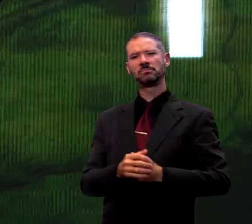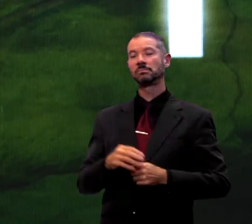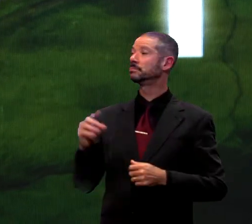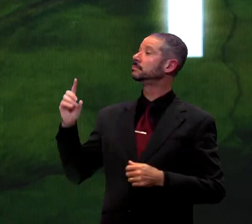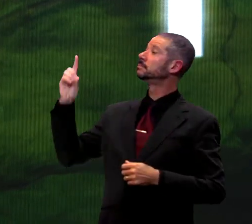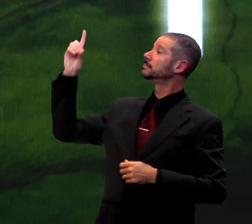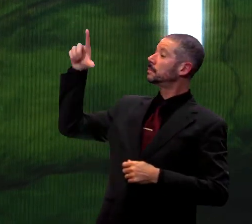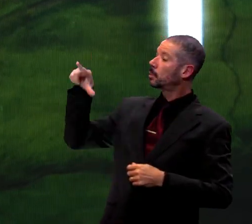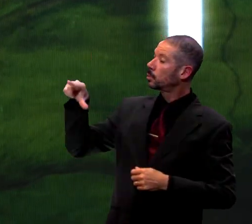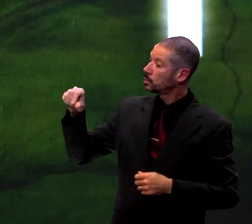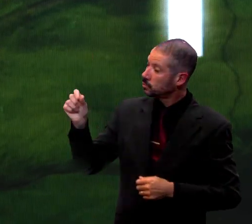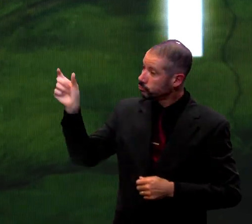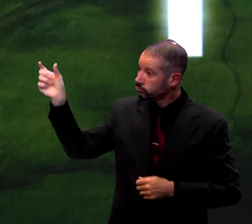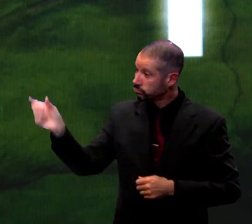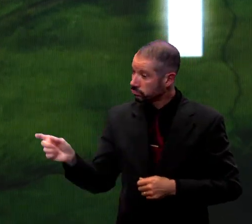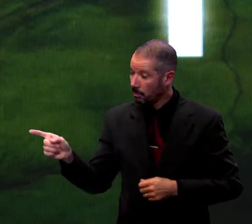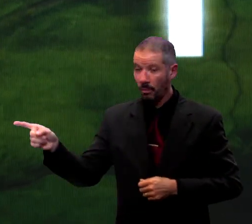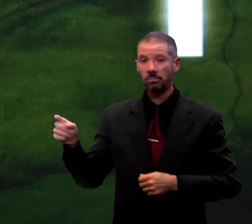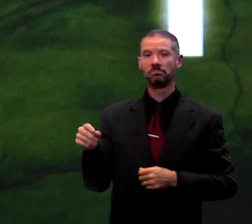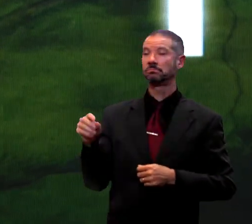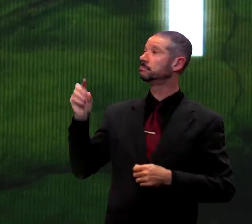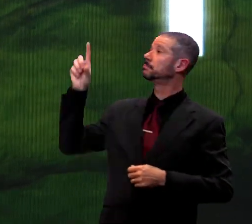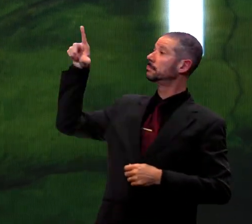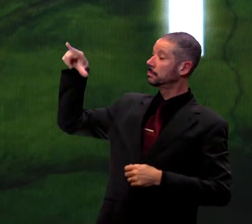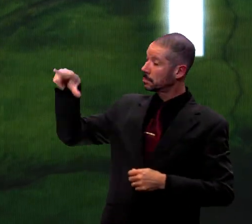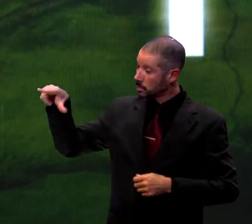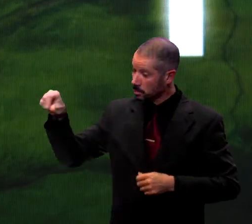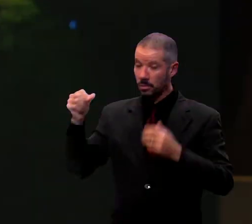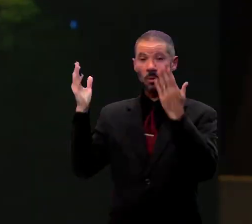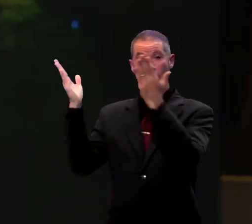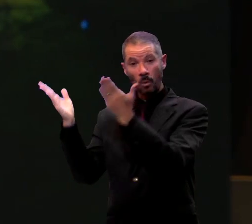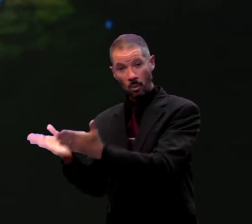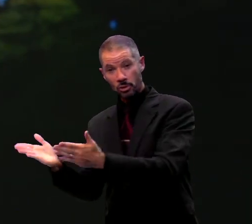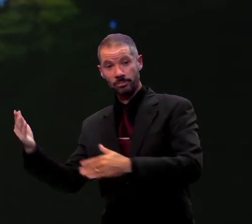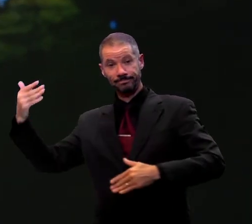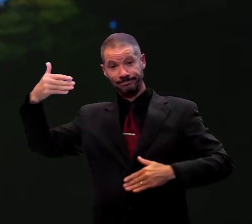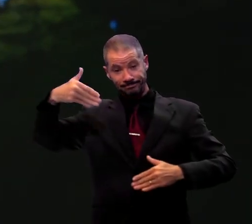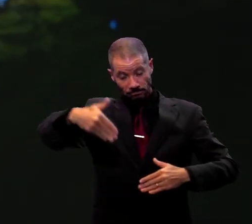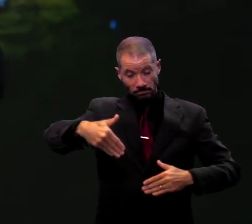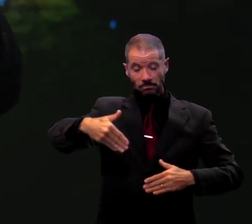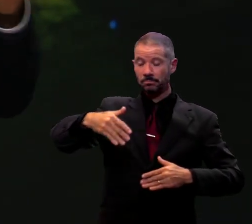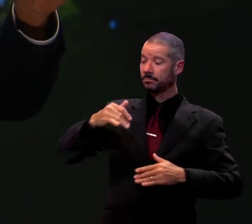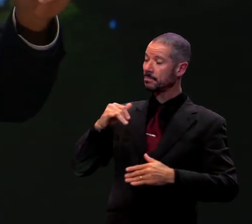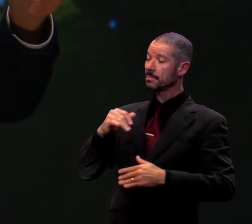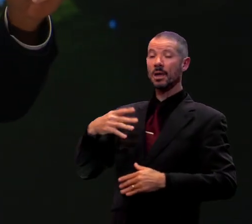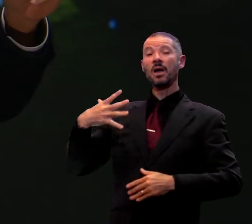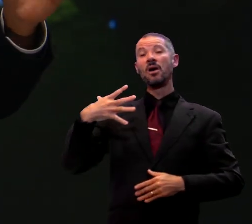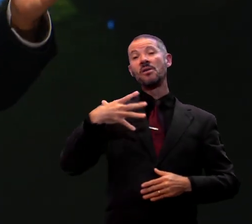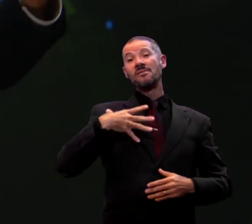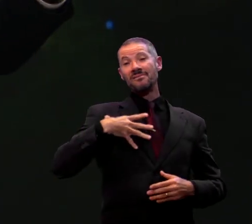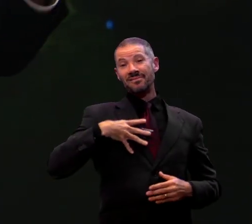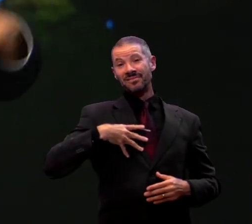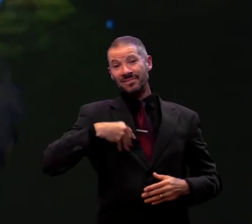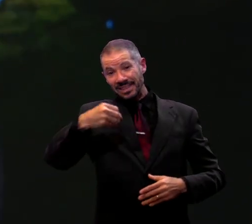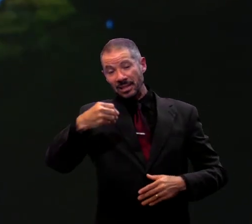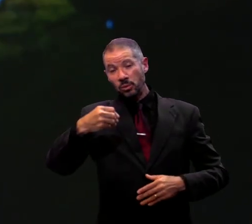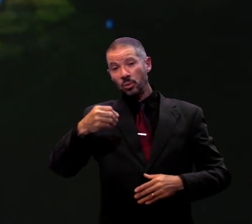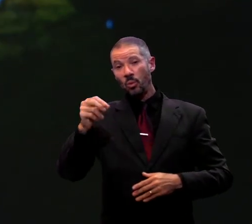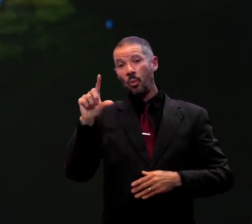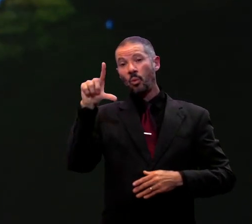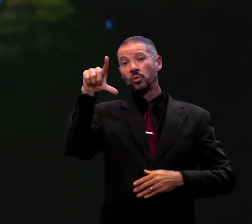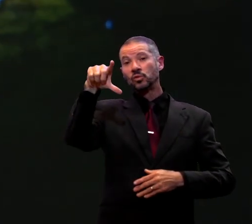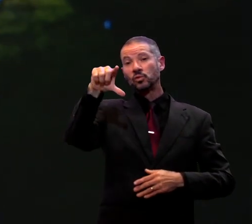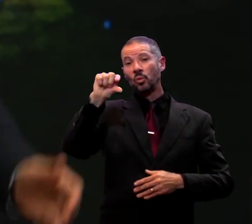Deus te escolheu, Deus te chamou hoje a esse lugar para dizer: filho, filha, eu quero usar